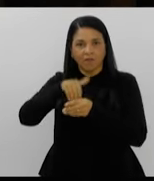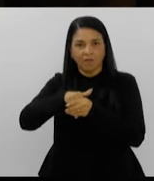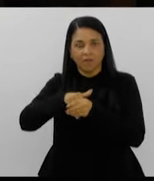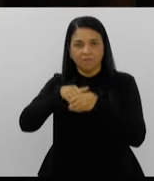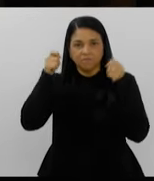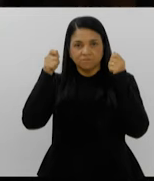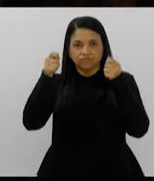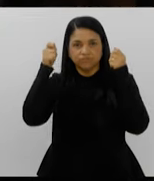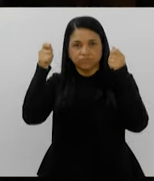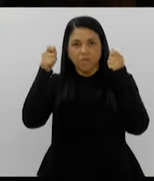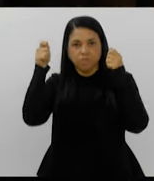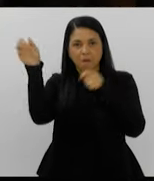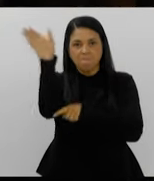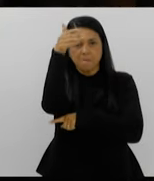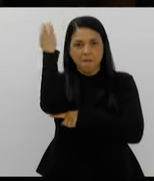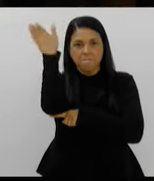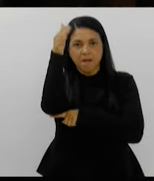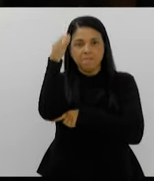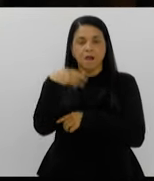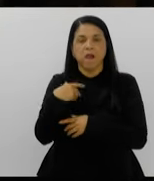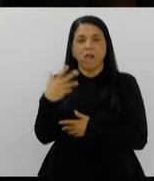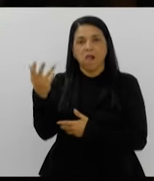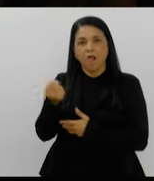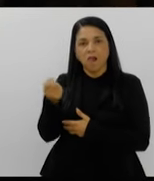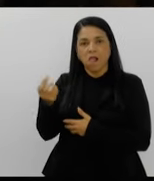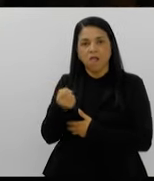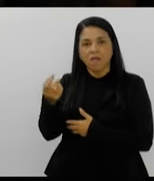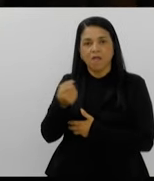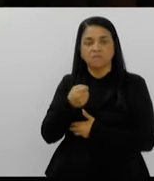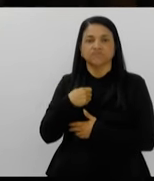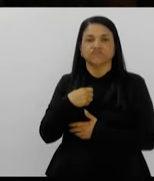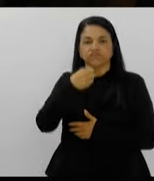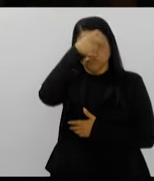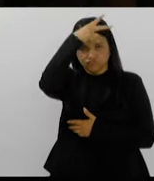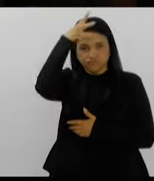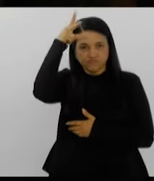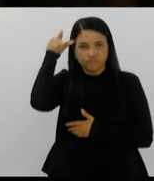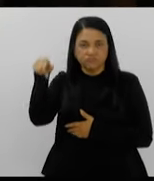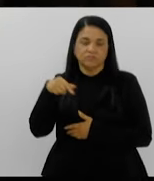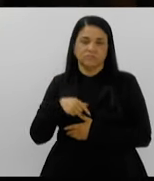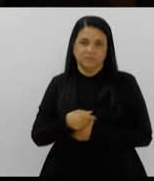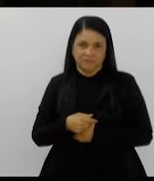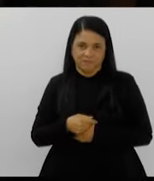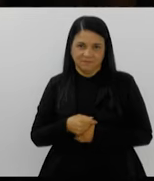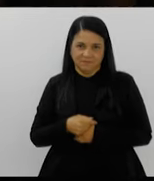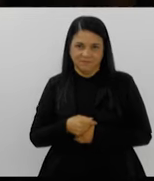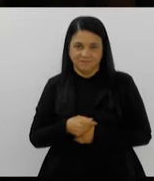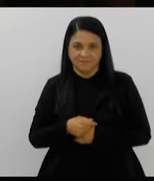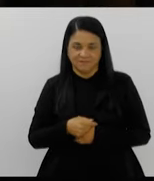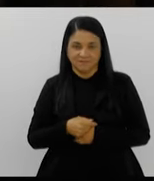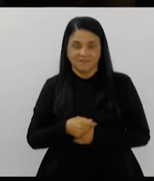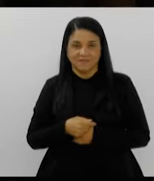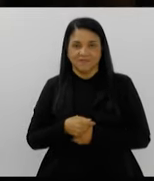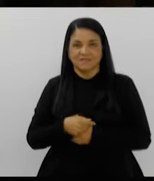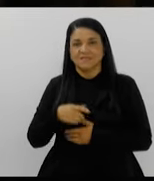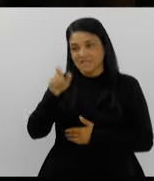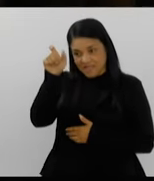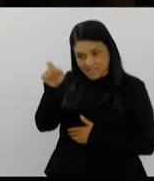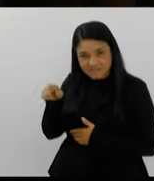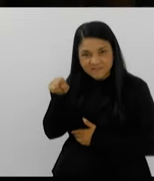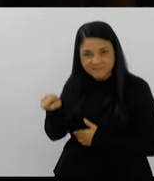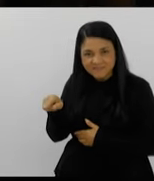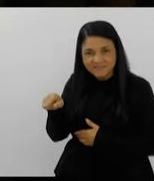todos, mamando na teta da Prefeitura do Rio de Janeiro. Todos. Ou você acha que aquele indivíduo tem